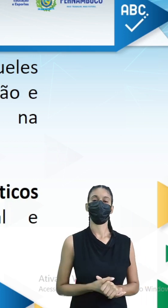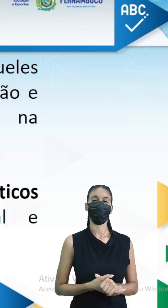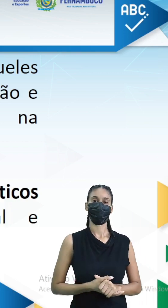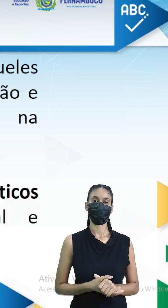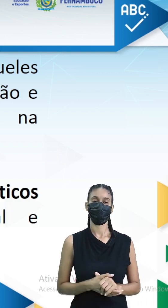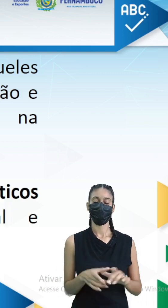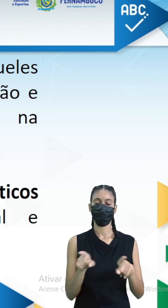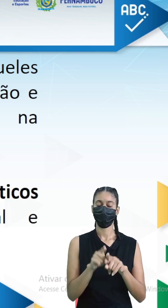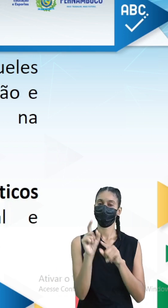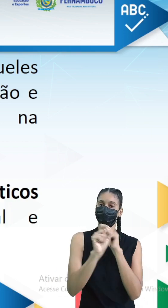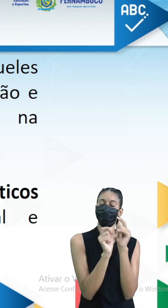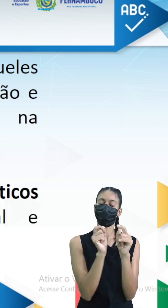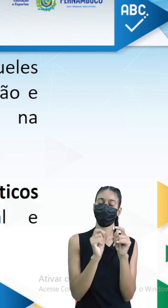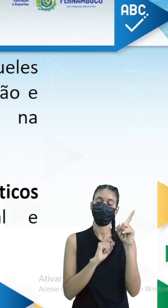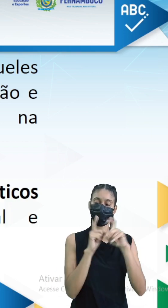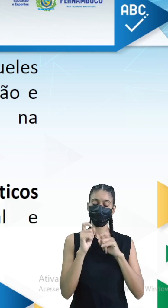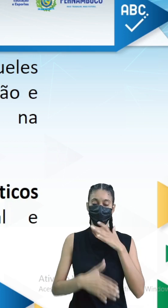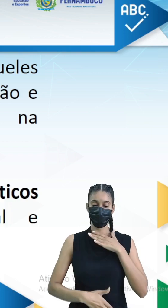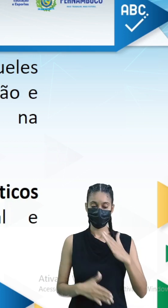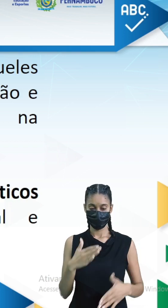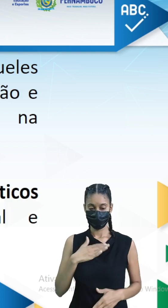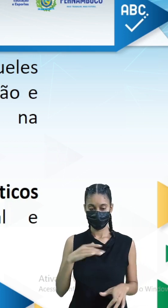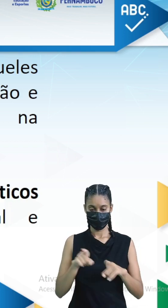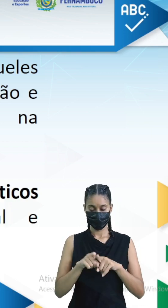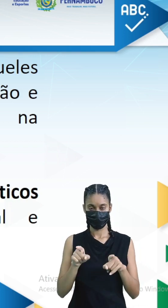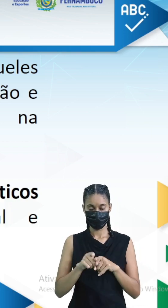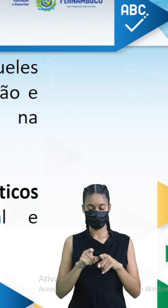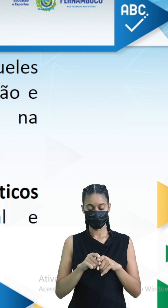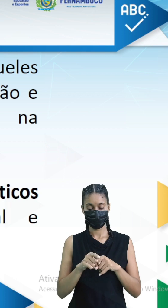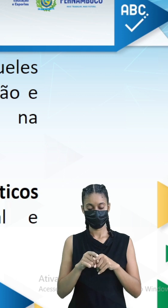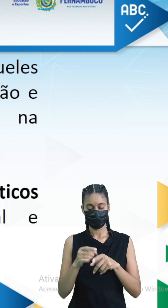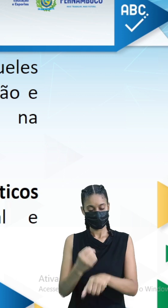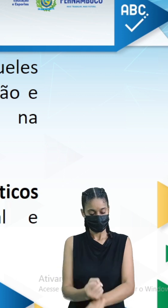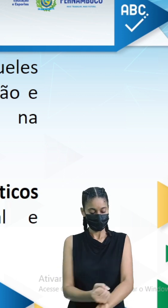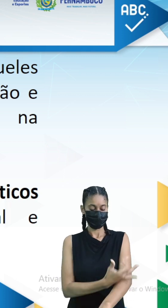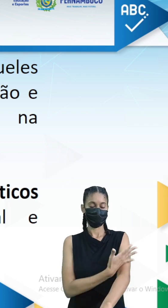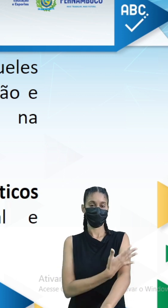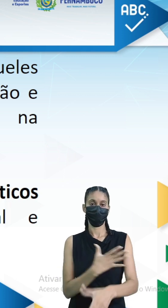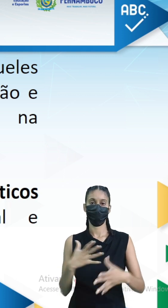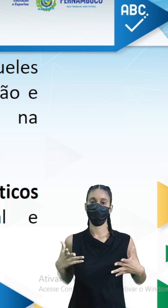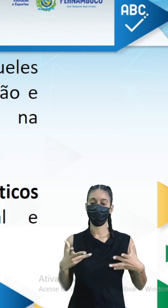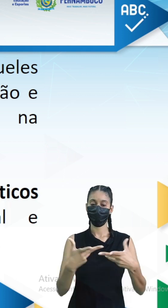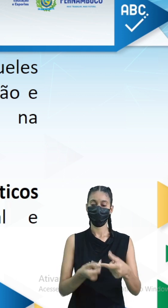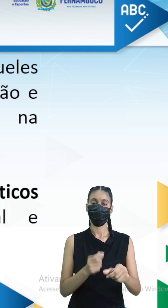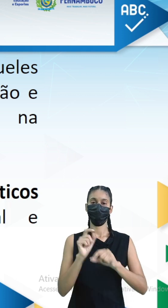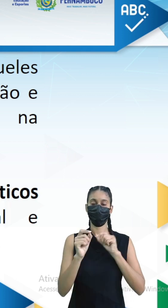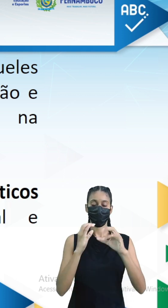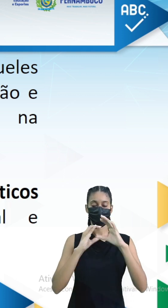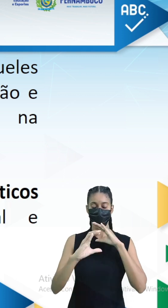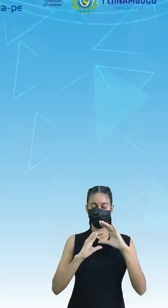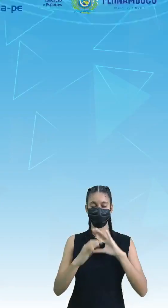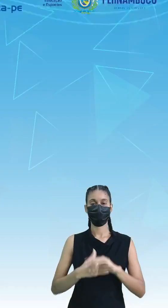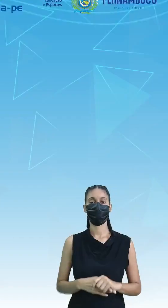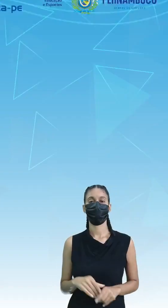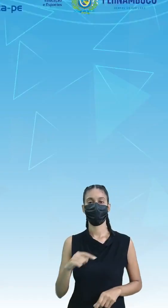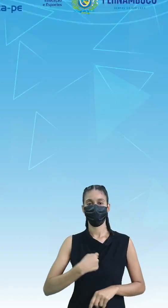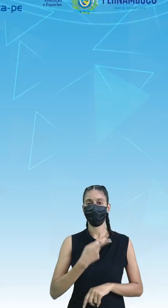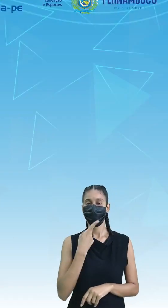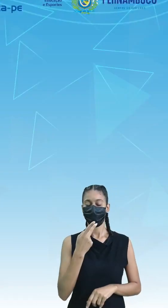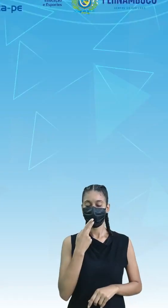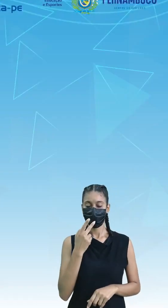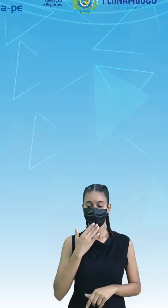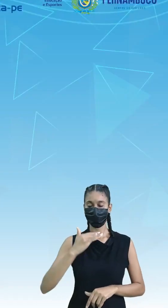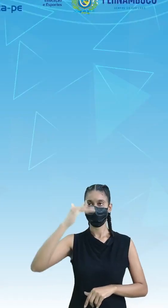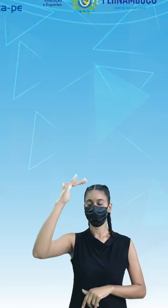E a questão da expressão corporal e estados emocionais. Então, tudo isso comunica. Quando a gente fala alto,